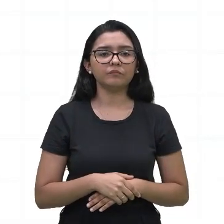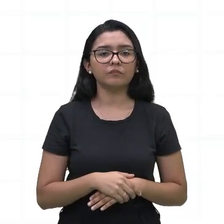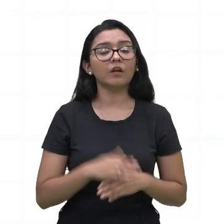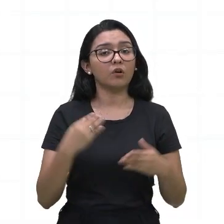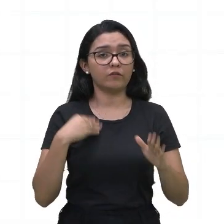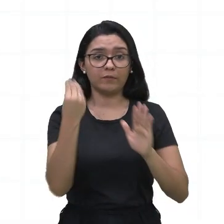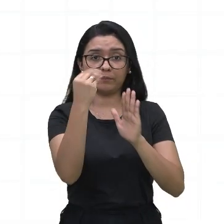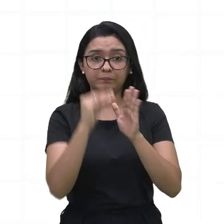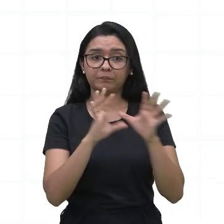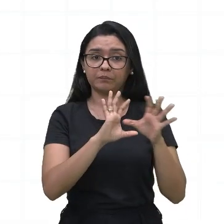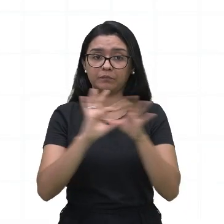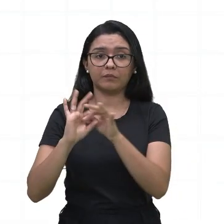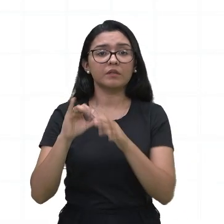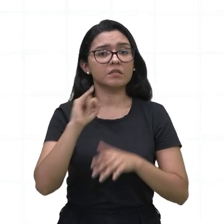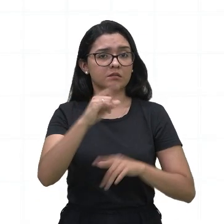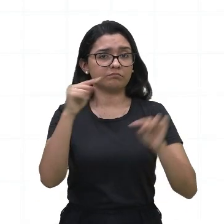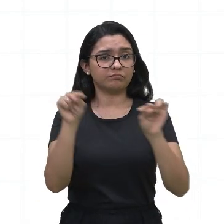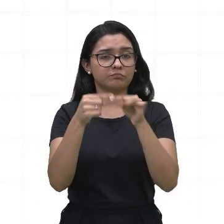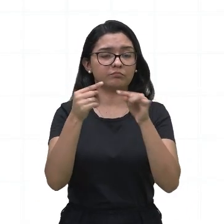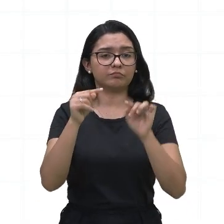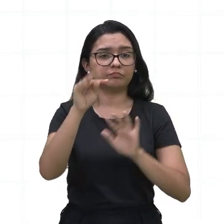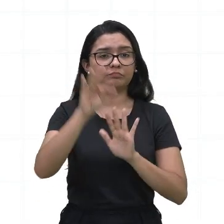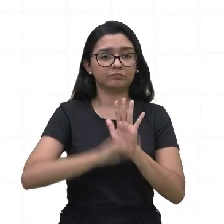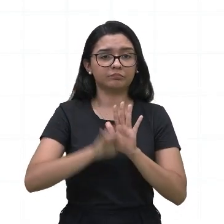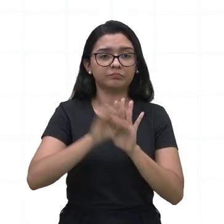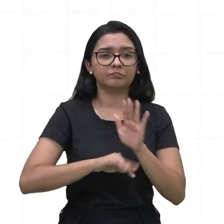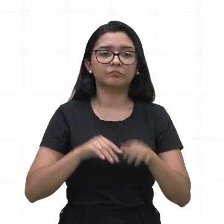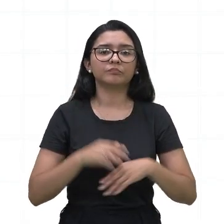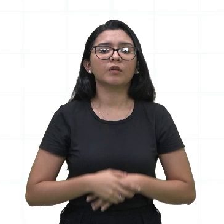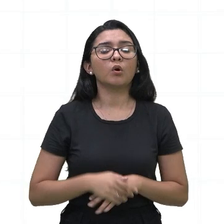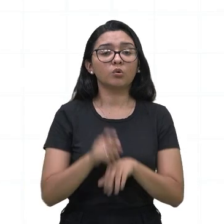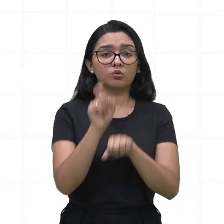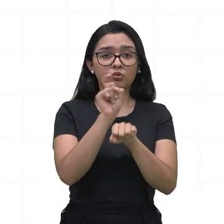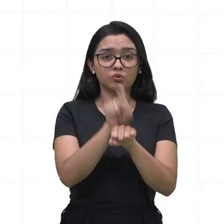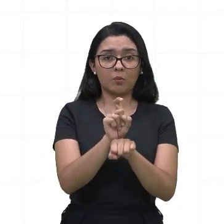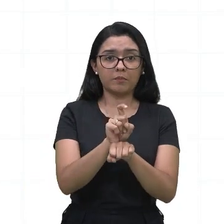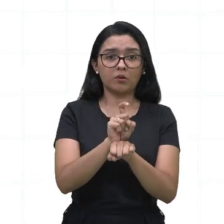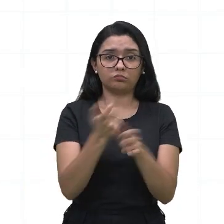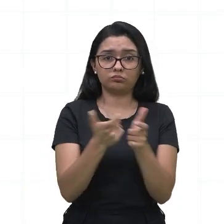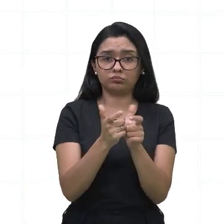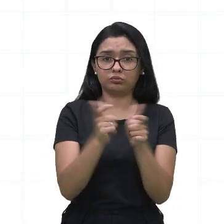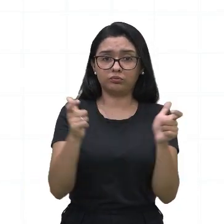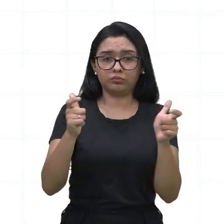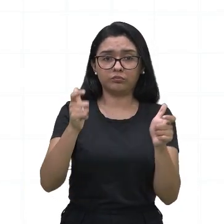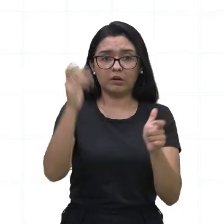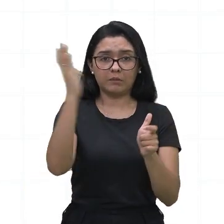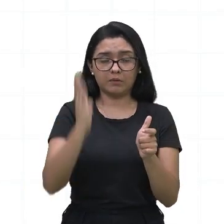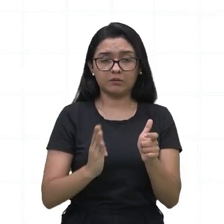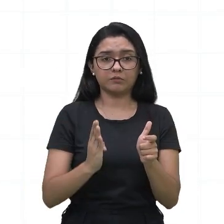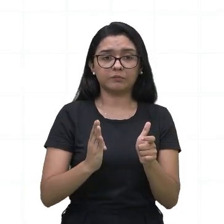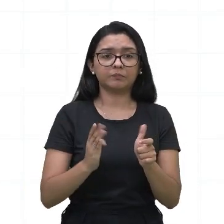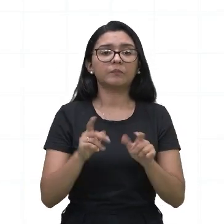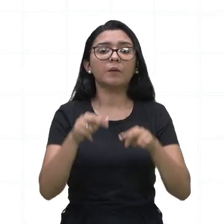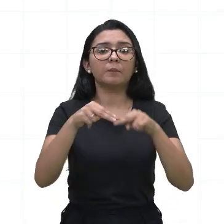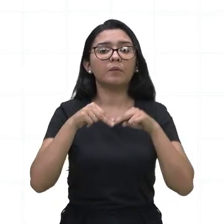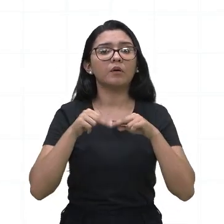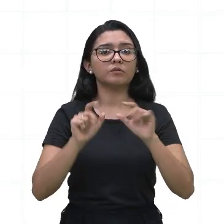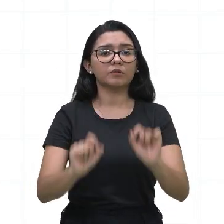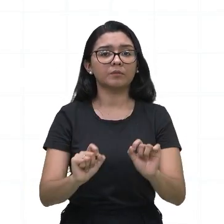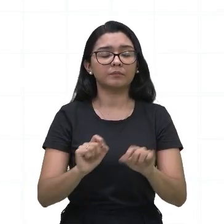sentido. Olha só. Então, a população de escorpiões aumentou no Brasil